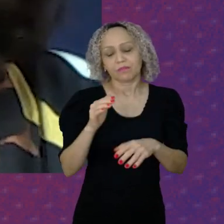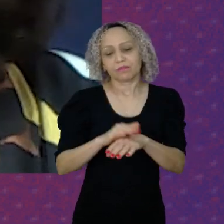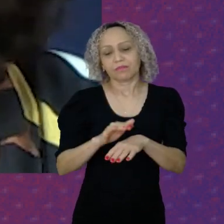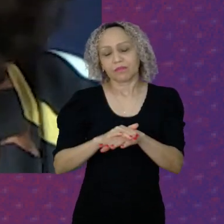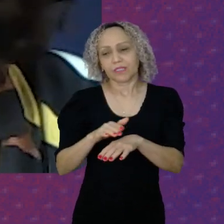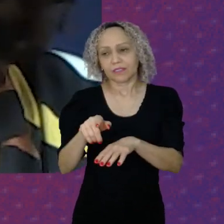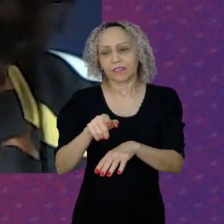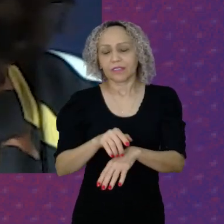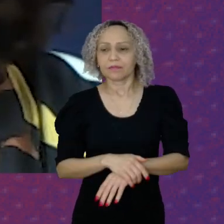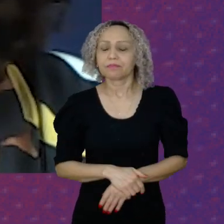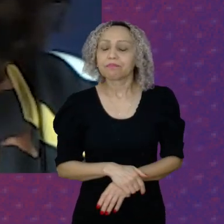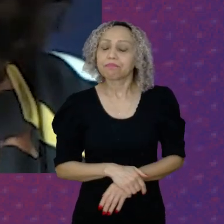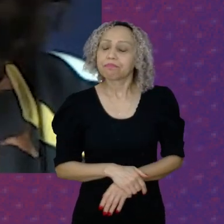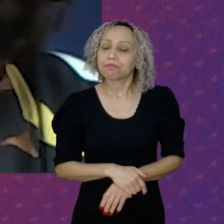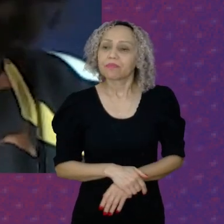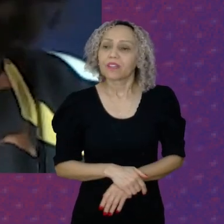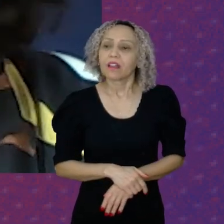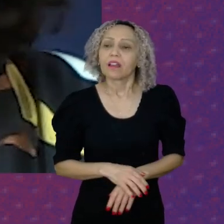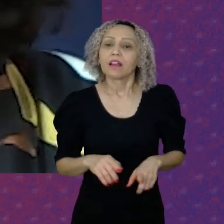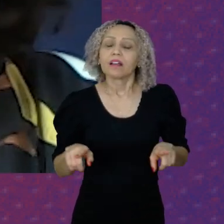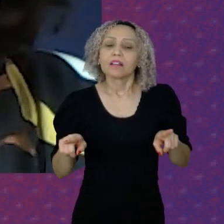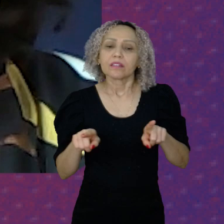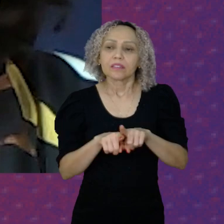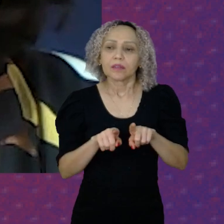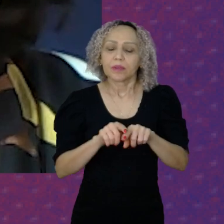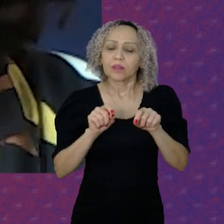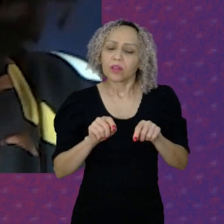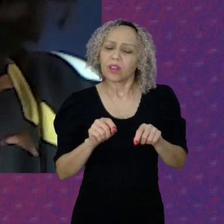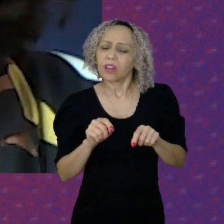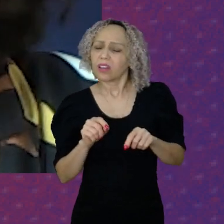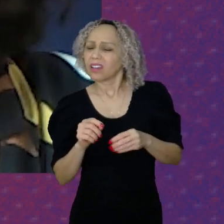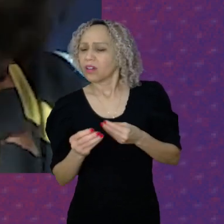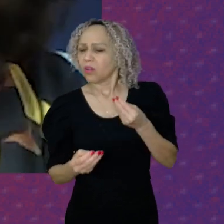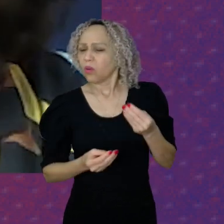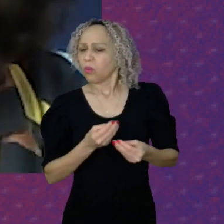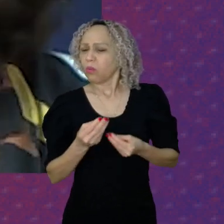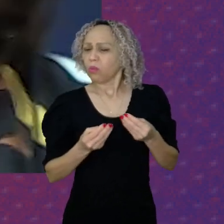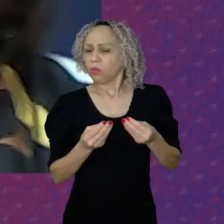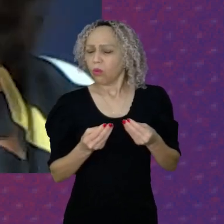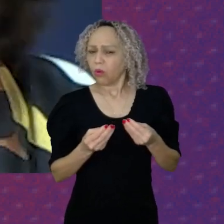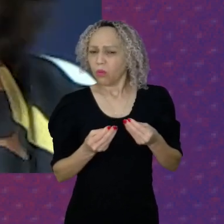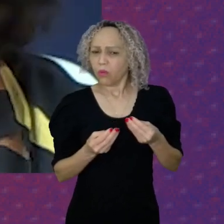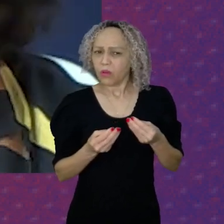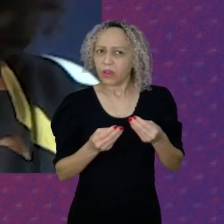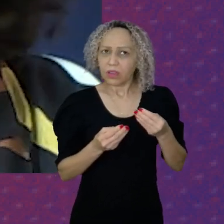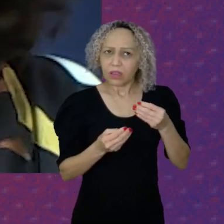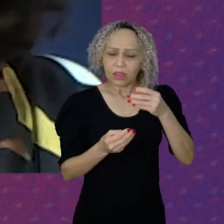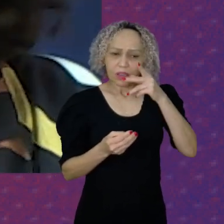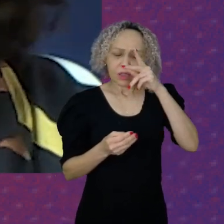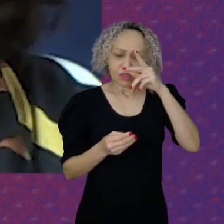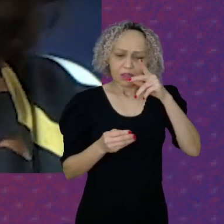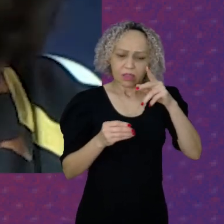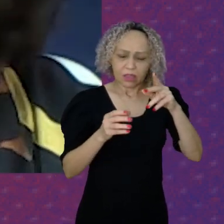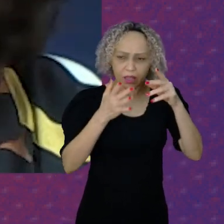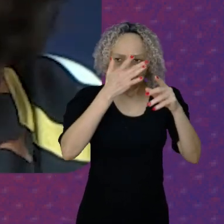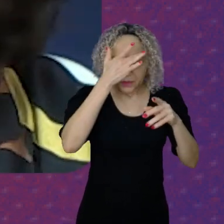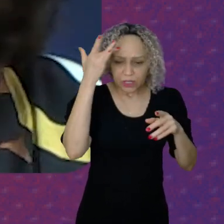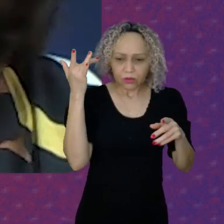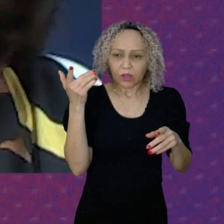alguns condicionantes, né, para a pessoa acessar esse benefício. Que a família tenha uma renda de até